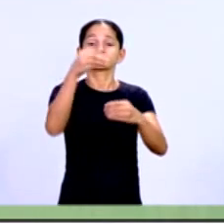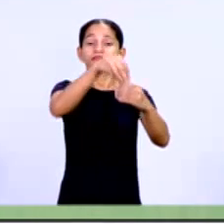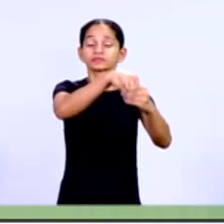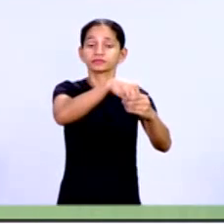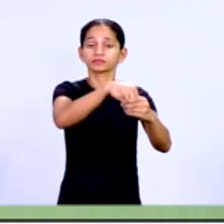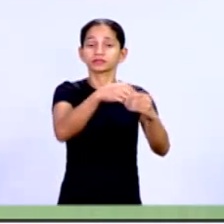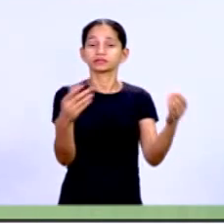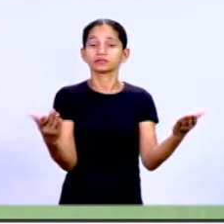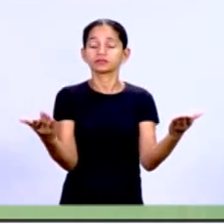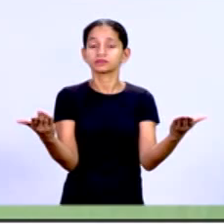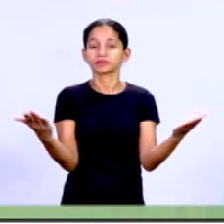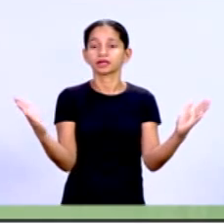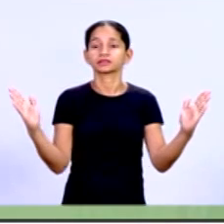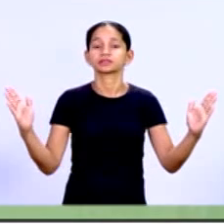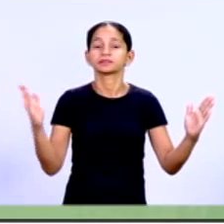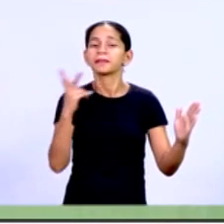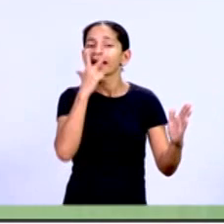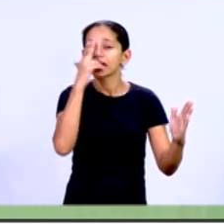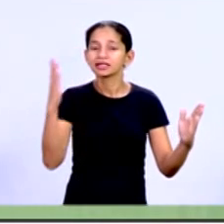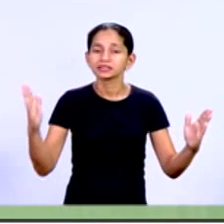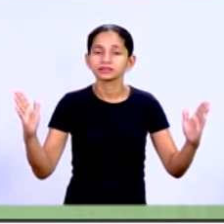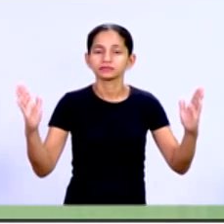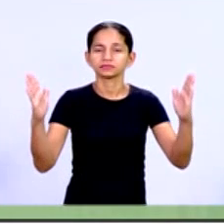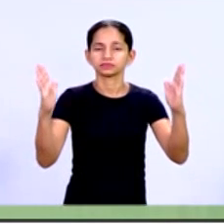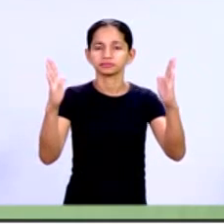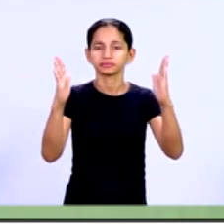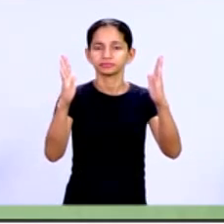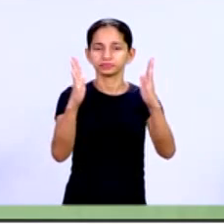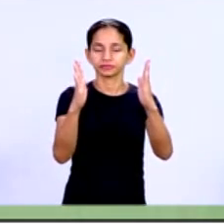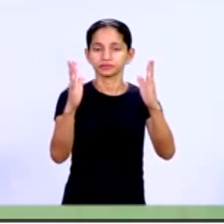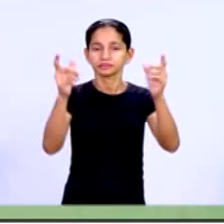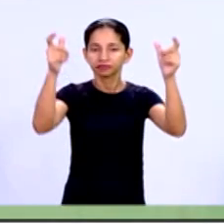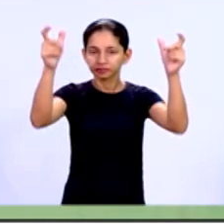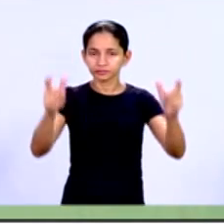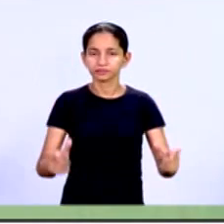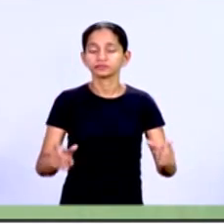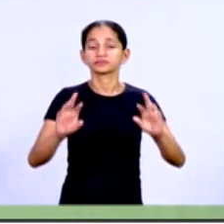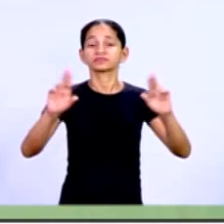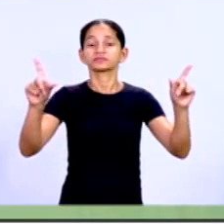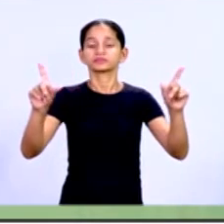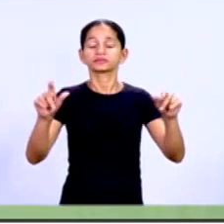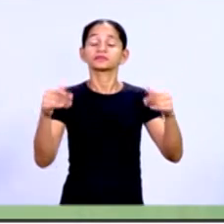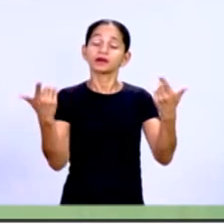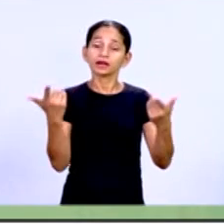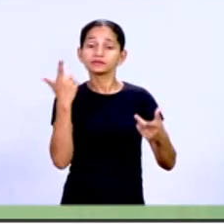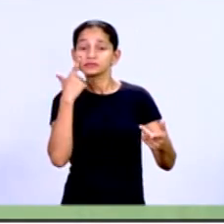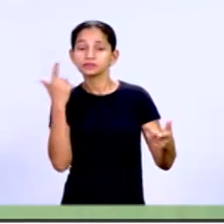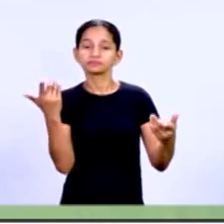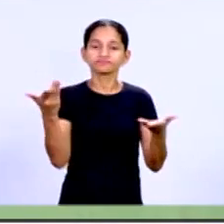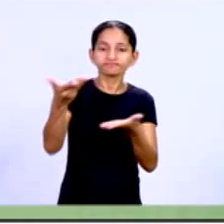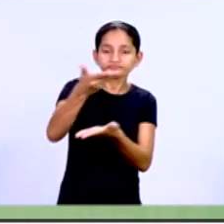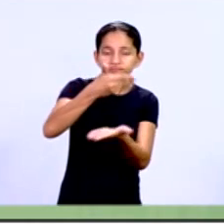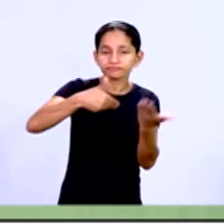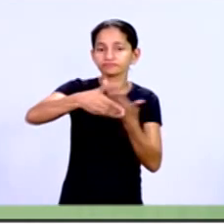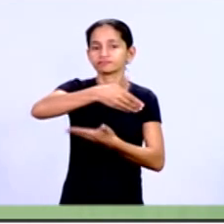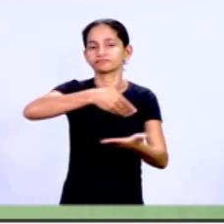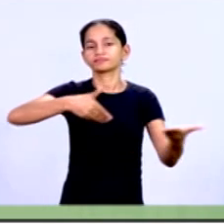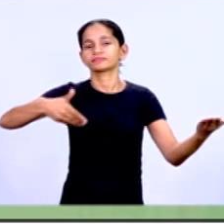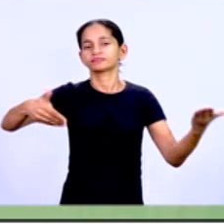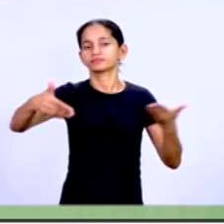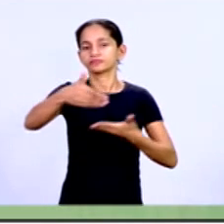em contato com outro cujas perspectivas de investimento superam as perspectivas